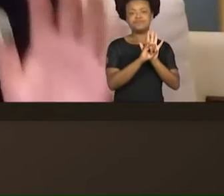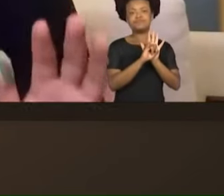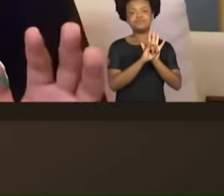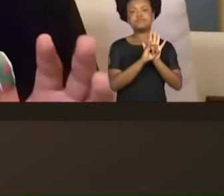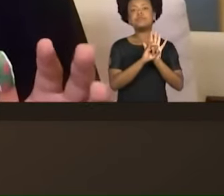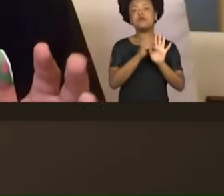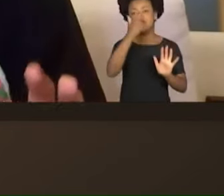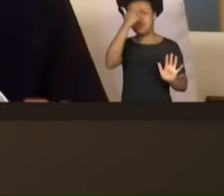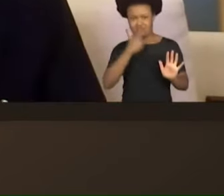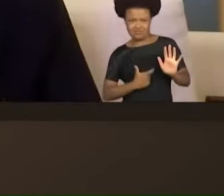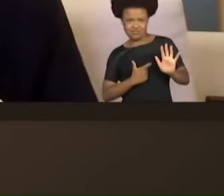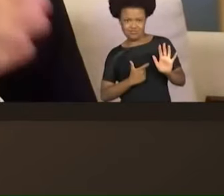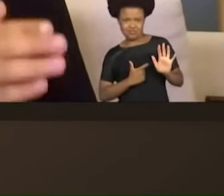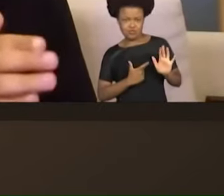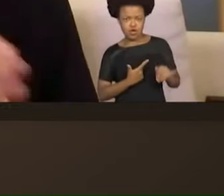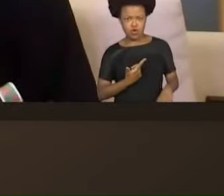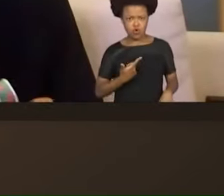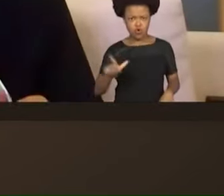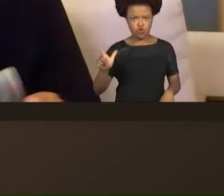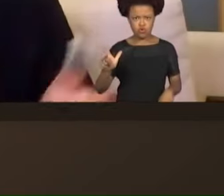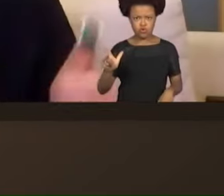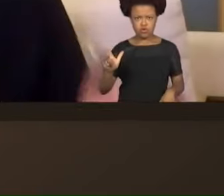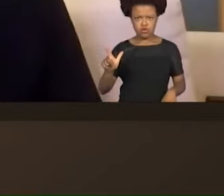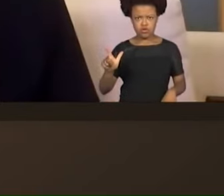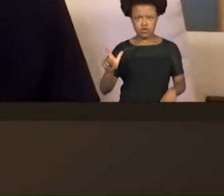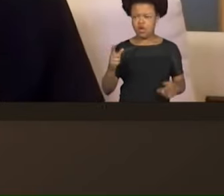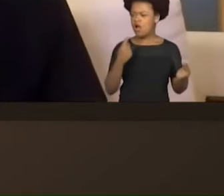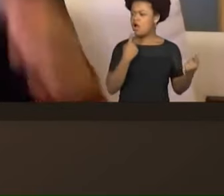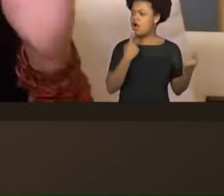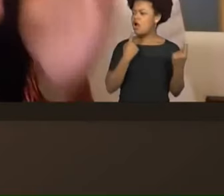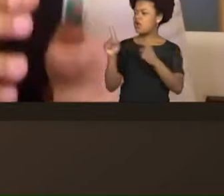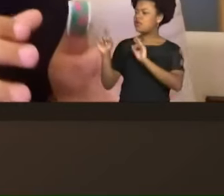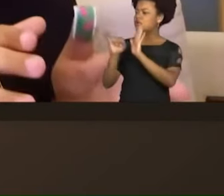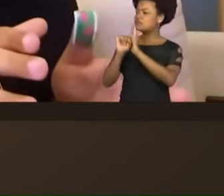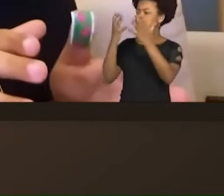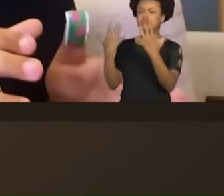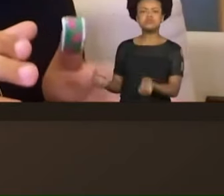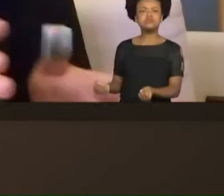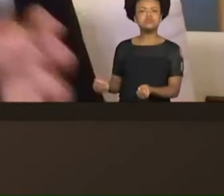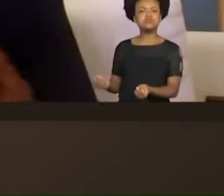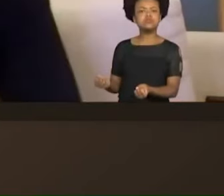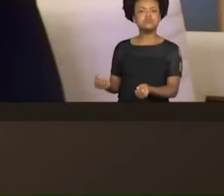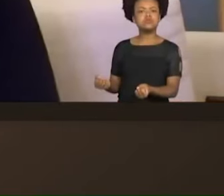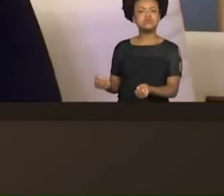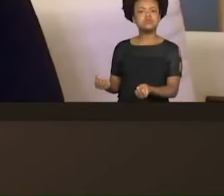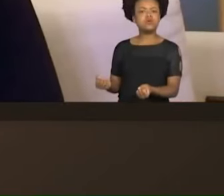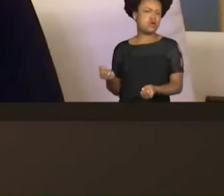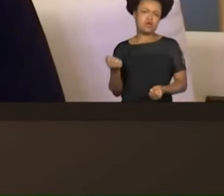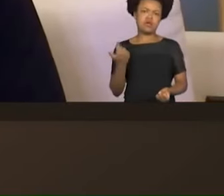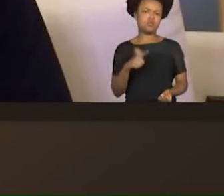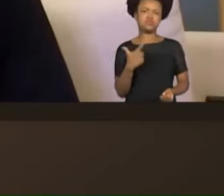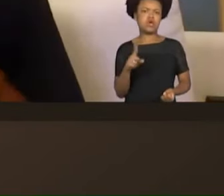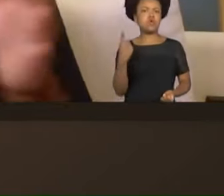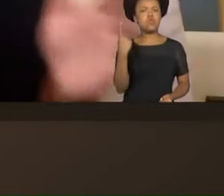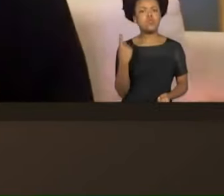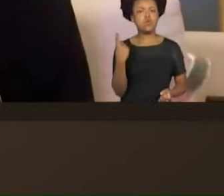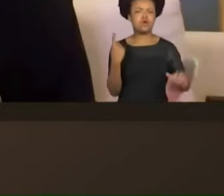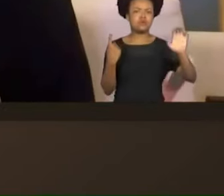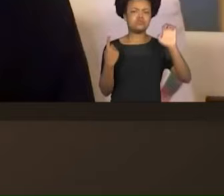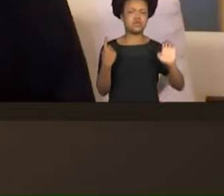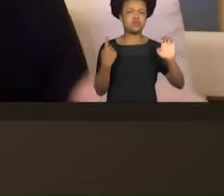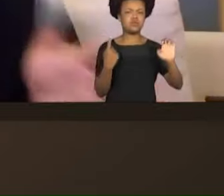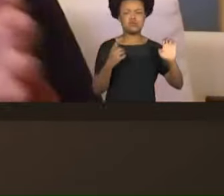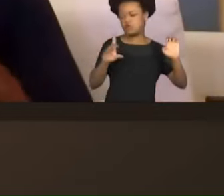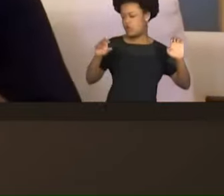que é desconsiderar as nuances de tudo e a complexidade de tudo. Não existe uma esquerda, não existe uma direita, existem